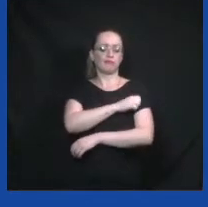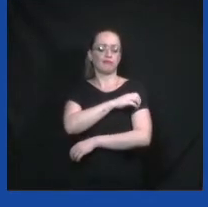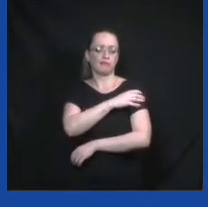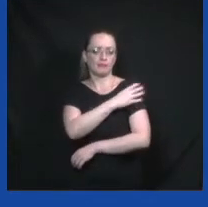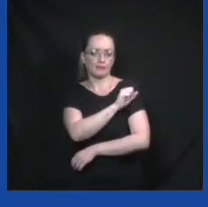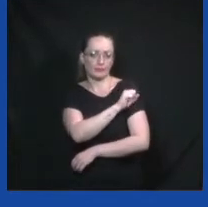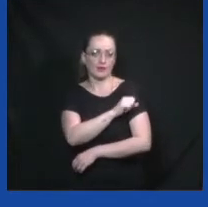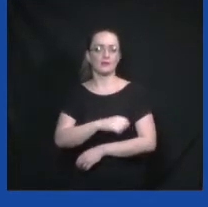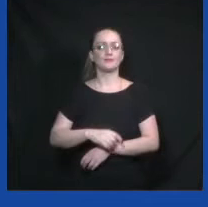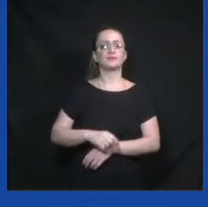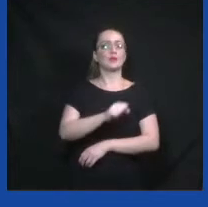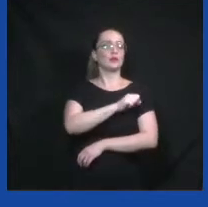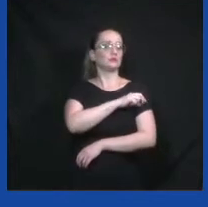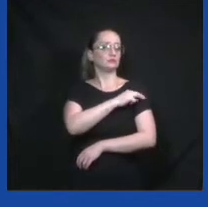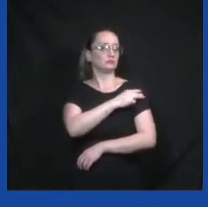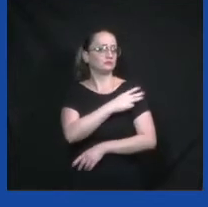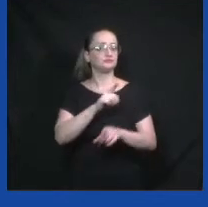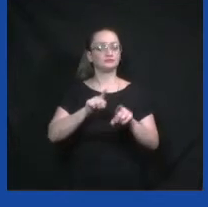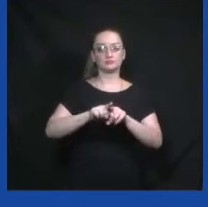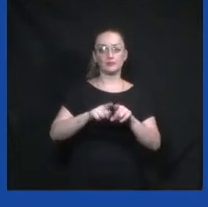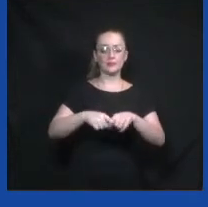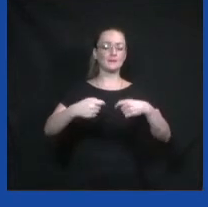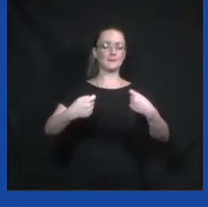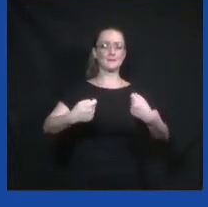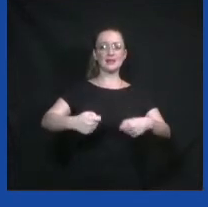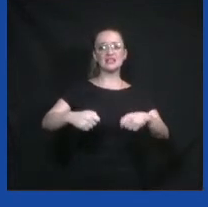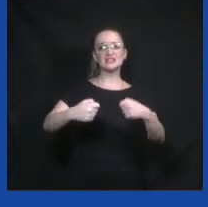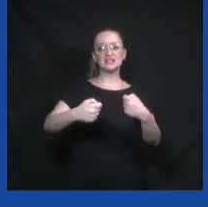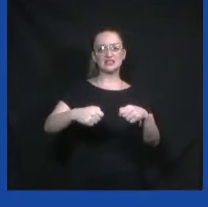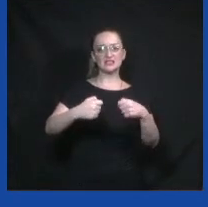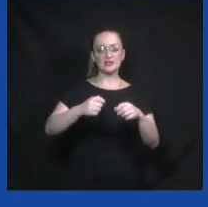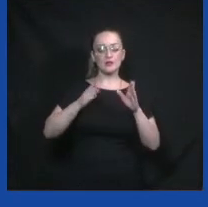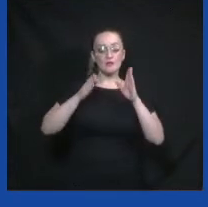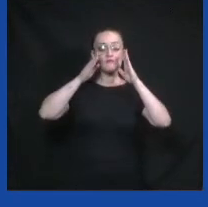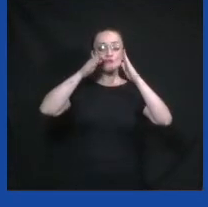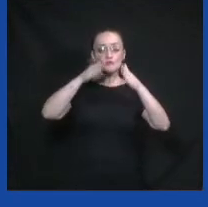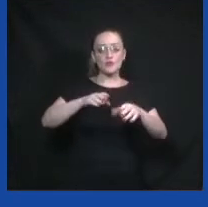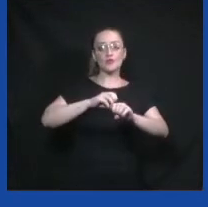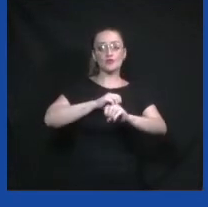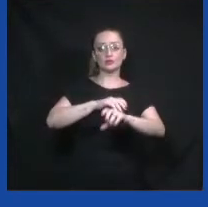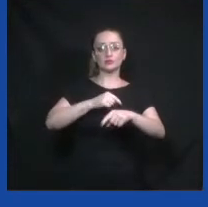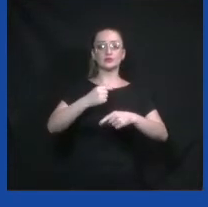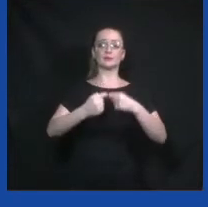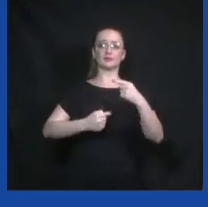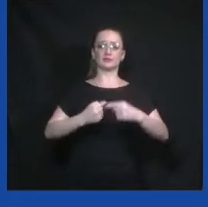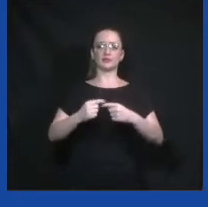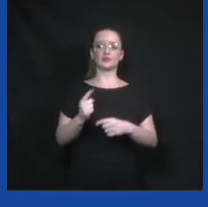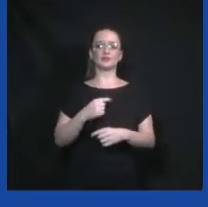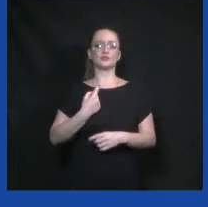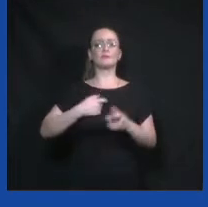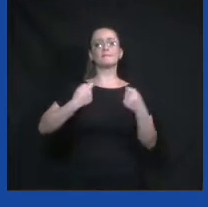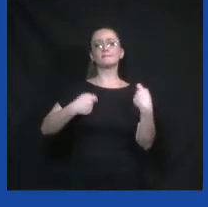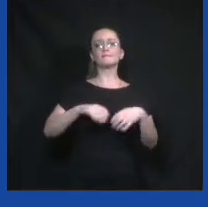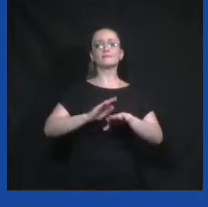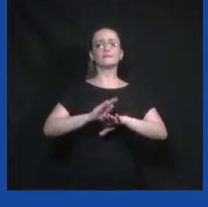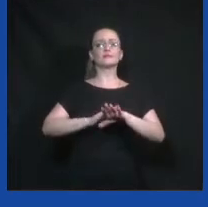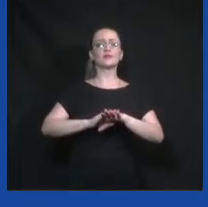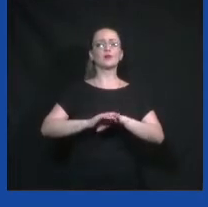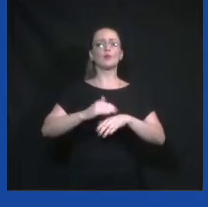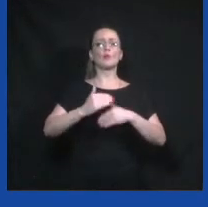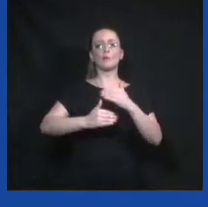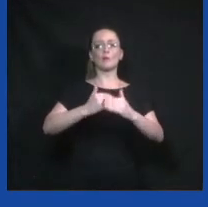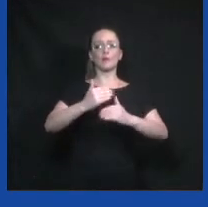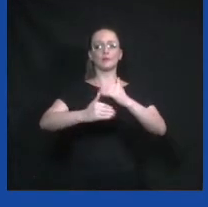a escola de ensino médio, precisam ser locos de educação política, porque a gente precisa fazer esse processo